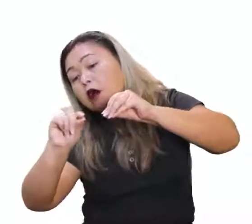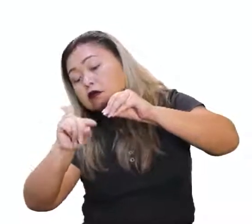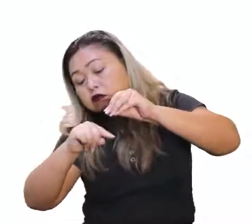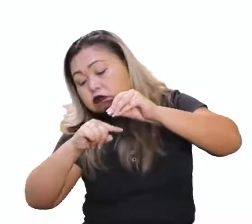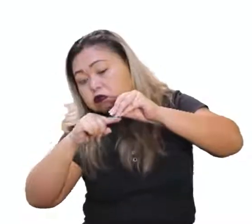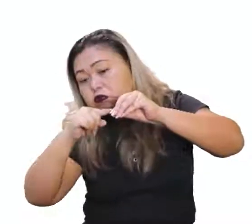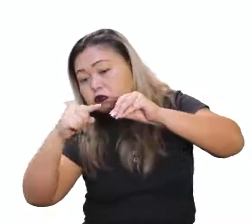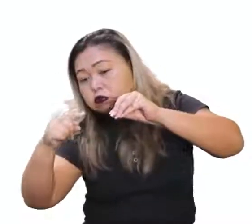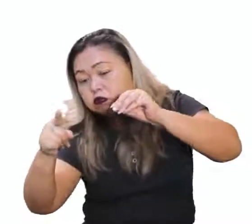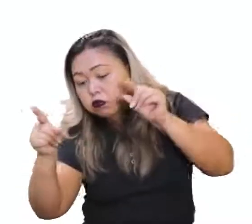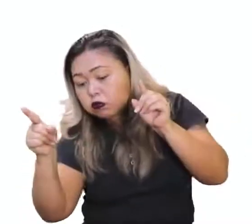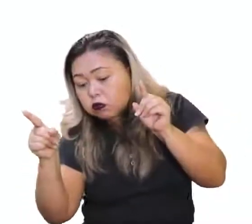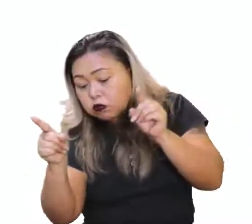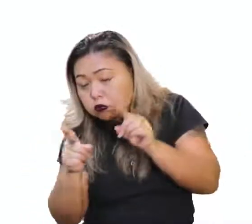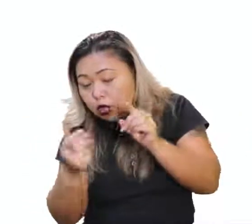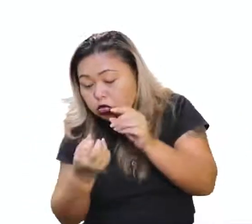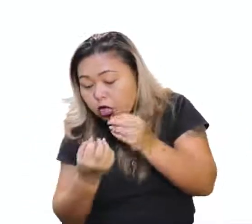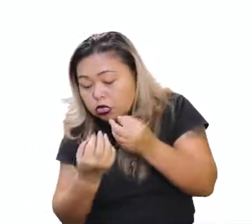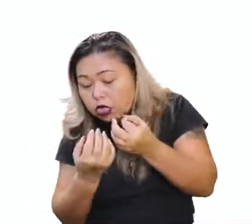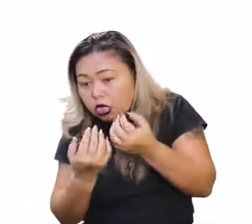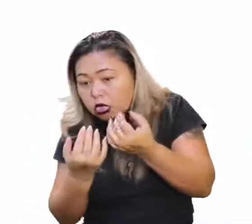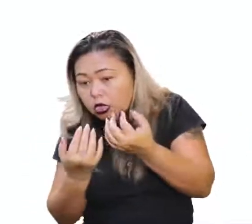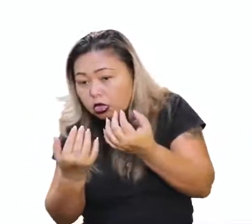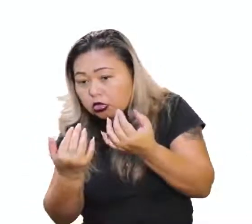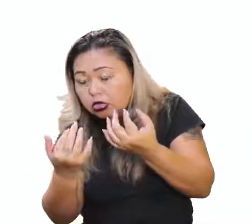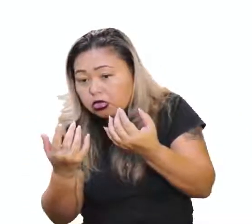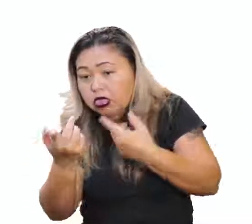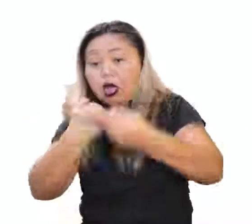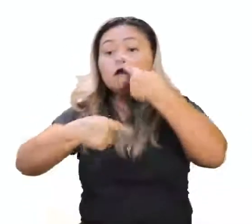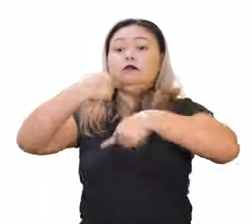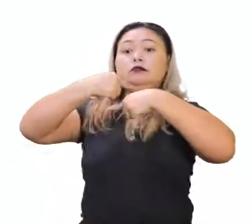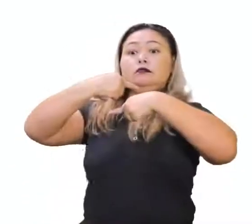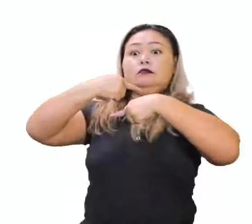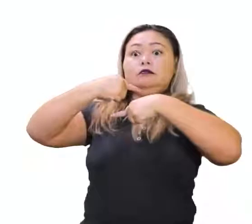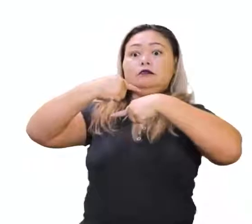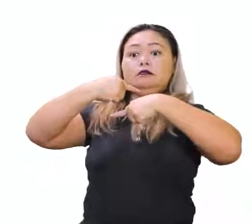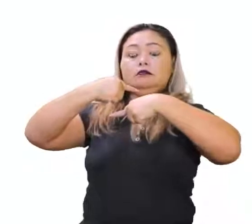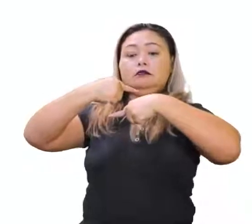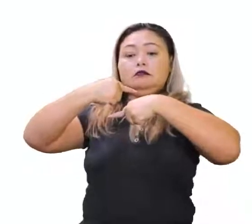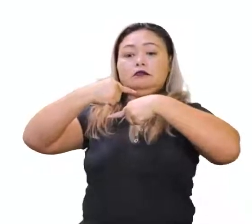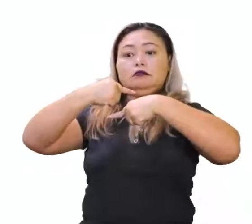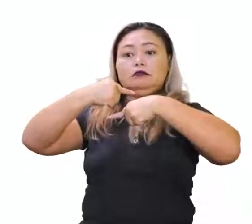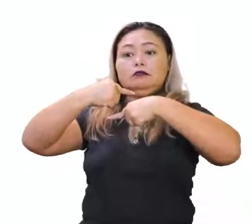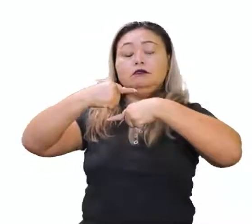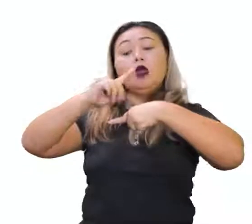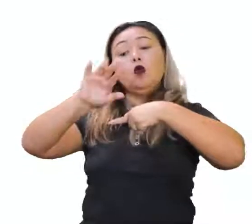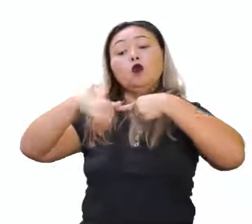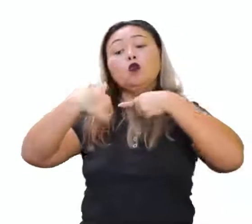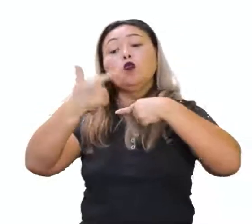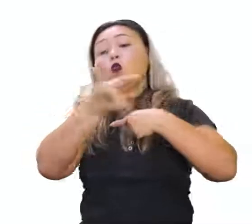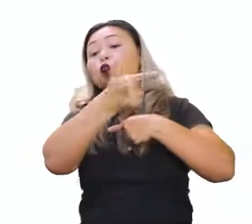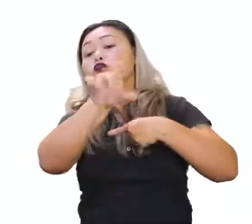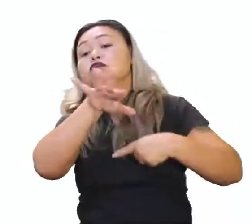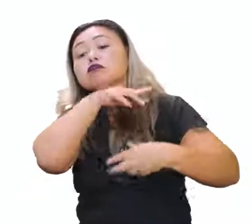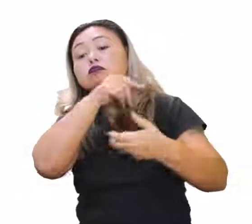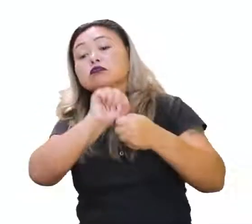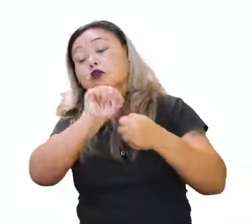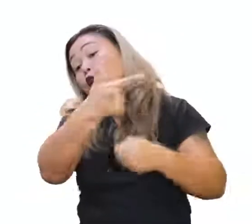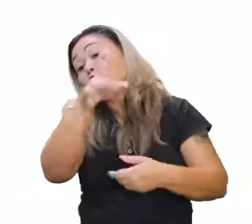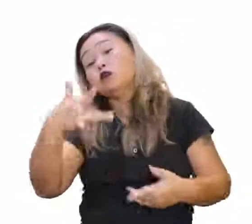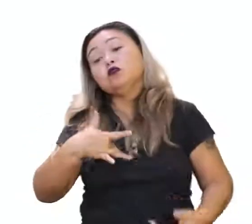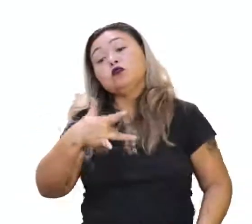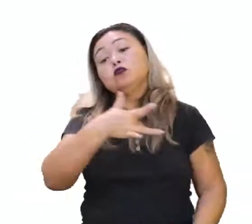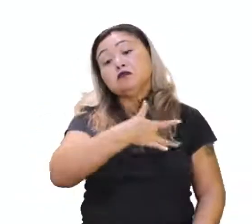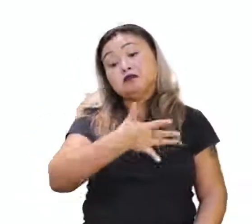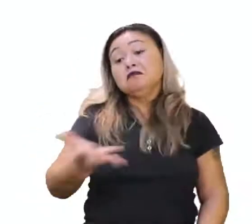eclosão, muito curto. E aí ele pode ele mesmo auto-ingerir ou outros animais